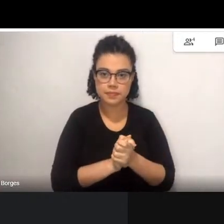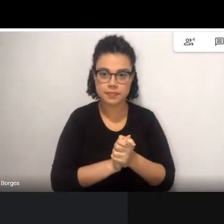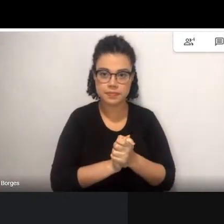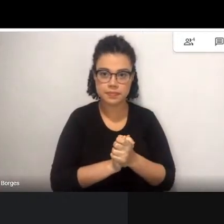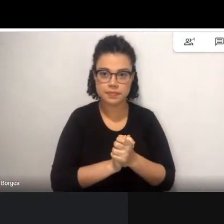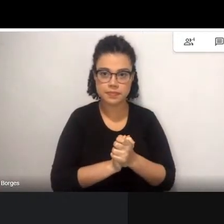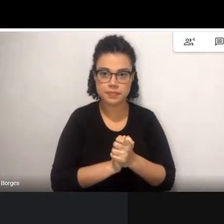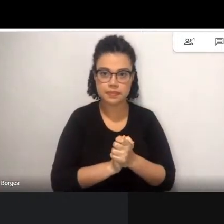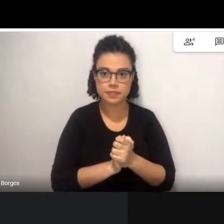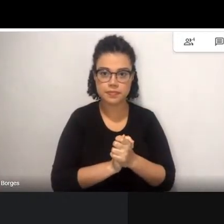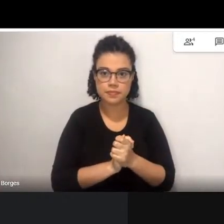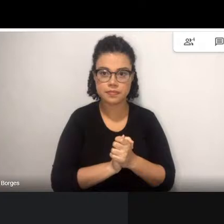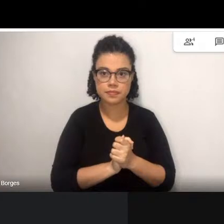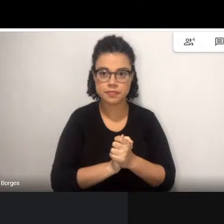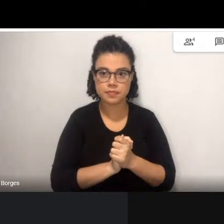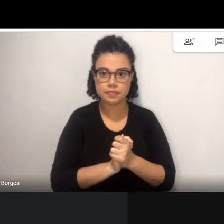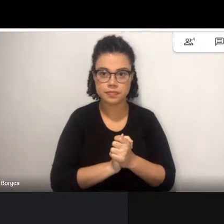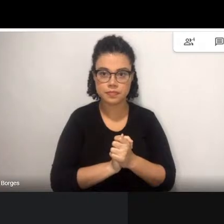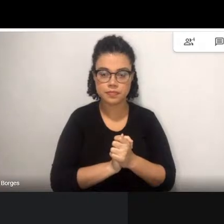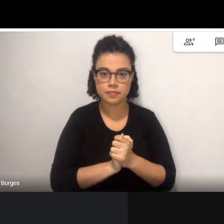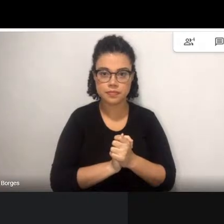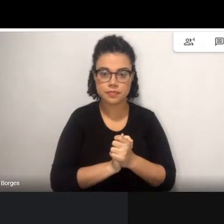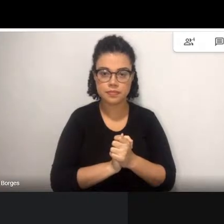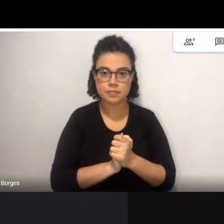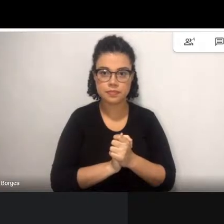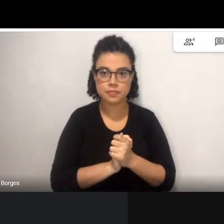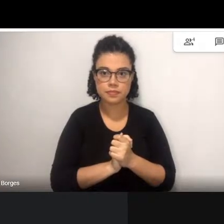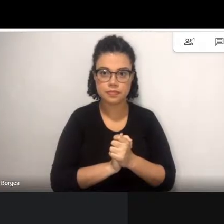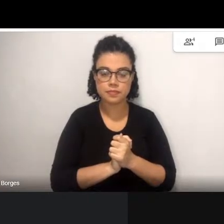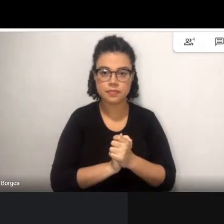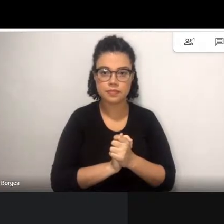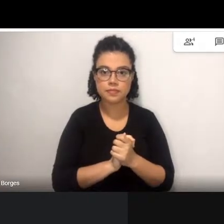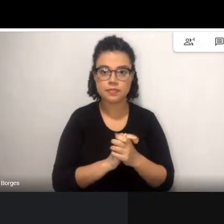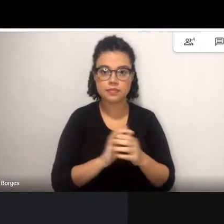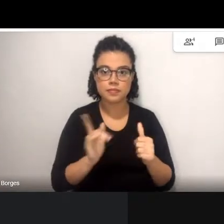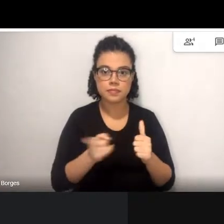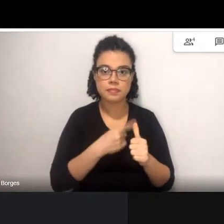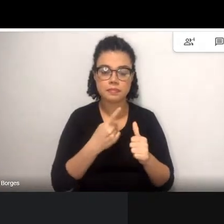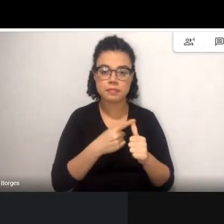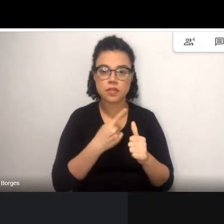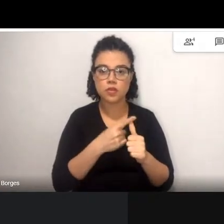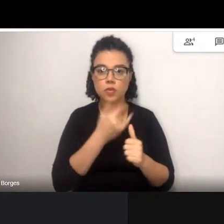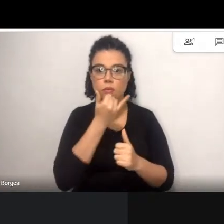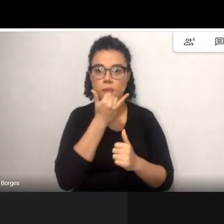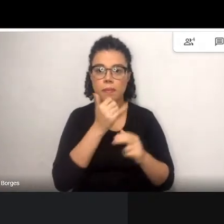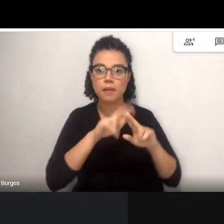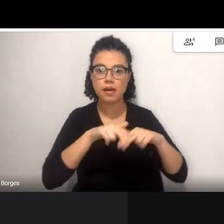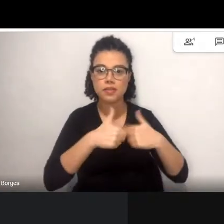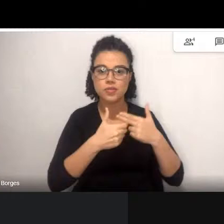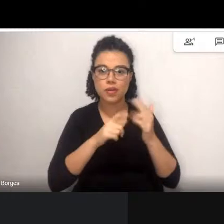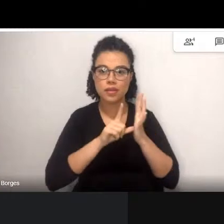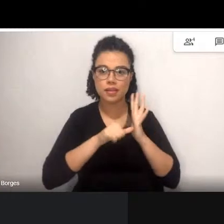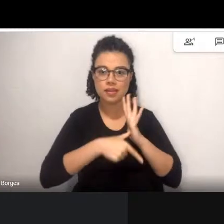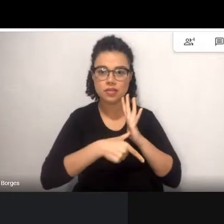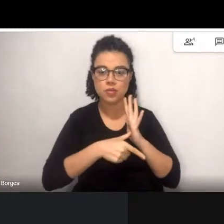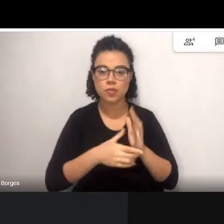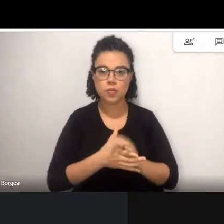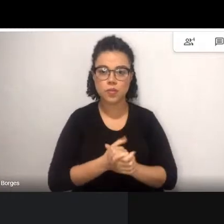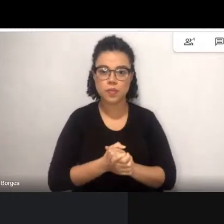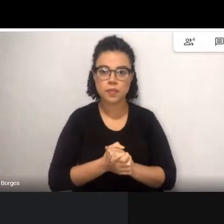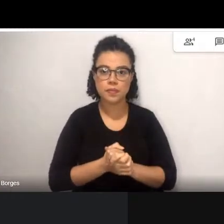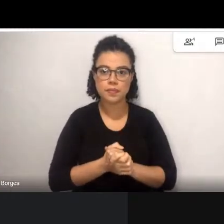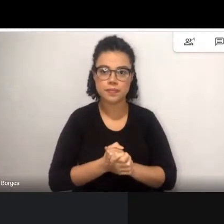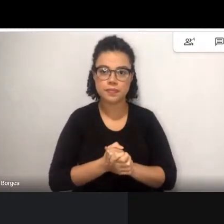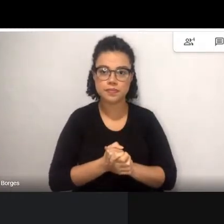Primeiramente, eu peço desculpa a todos. Então, eu vou pedir Boa aqui noite, só uma pessoal, pelo licença. atraso, tá? Eu vou ter que desativar aqui, que eu estava com o